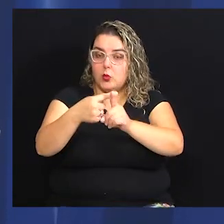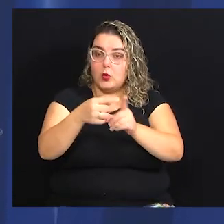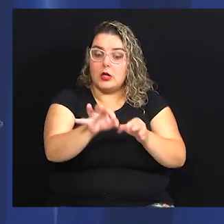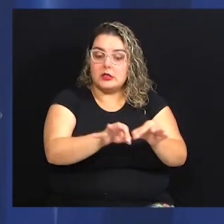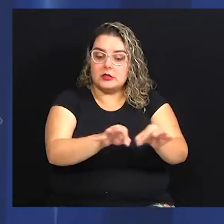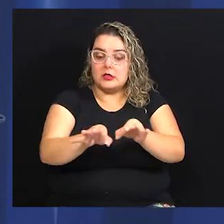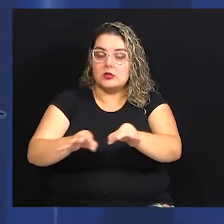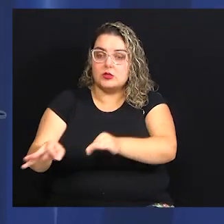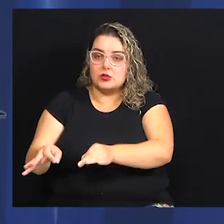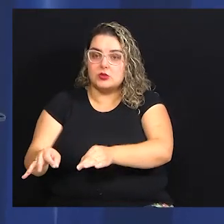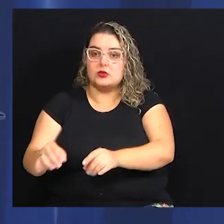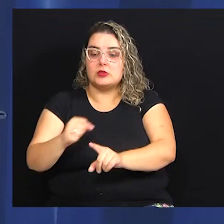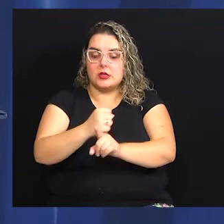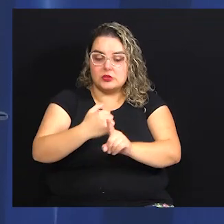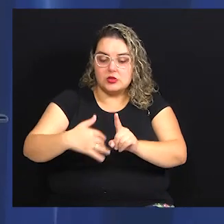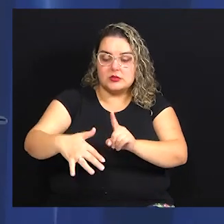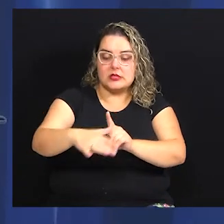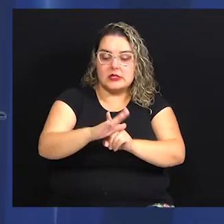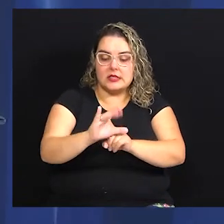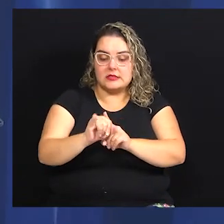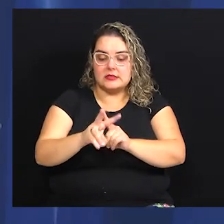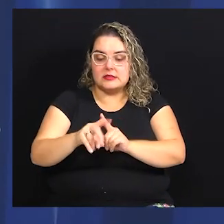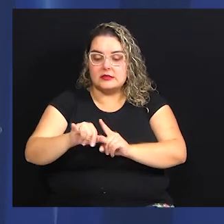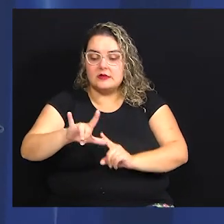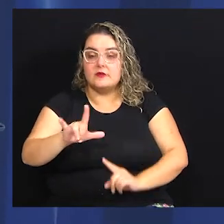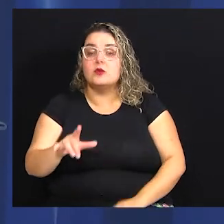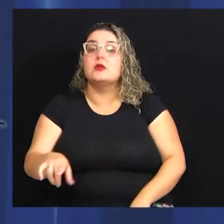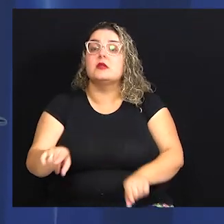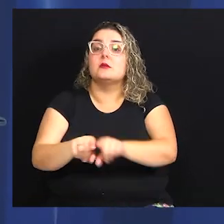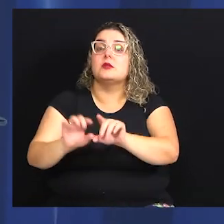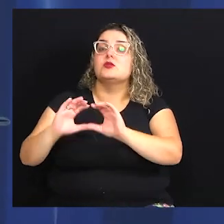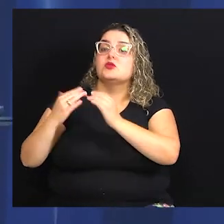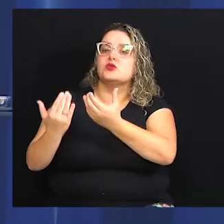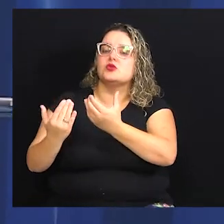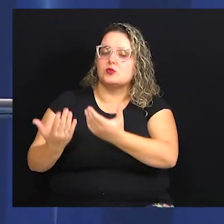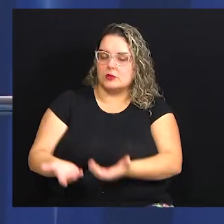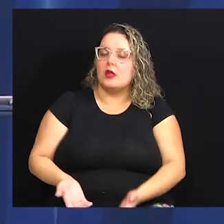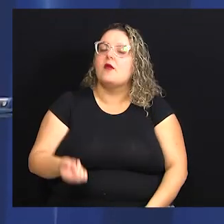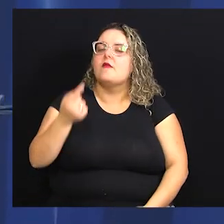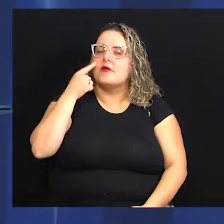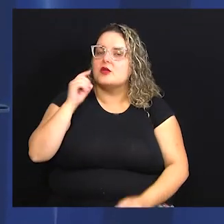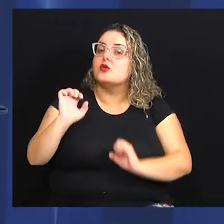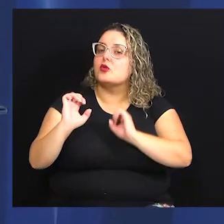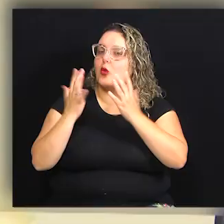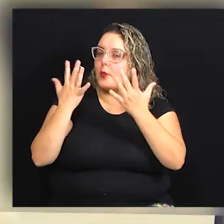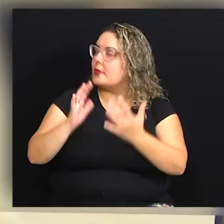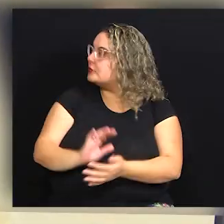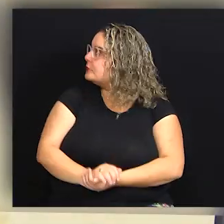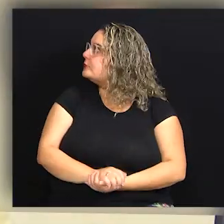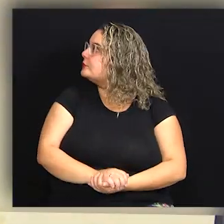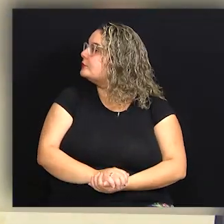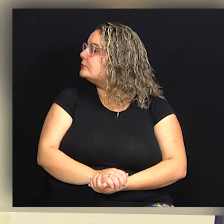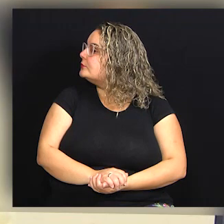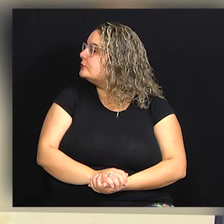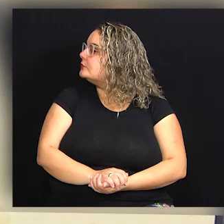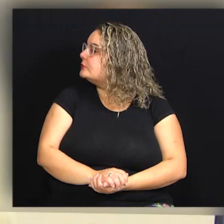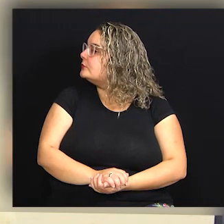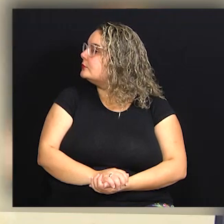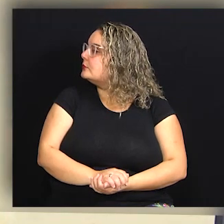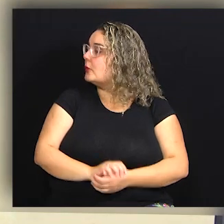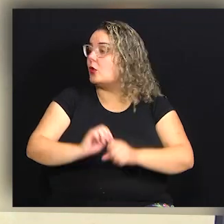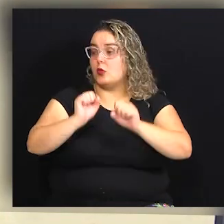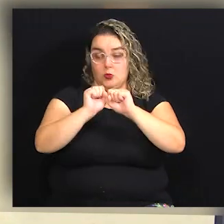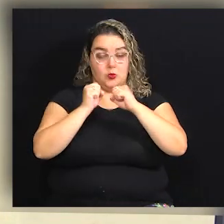nas organizações da sociedade civil e nos coletivos comunitários. Veja como foi.